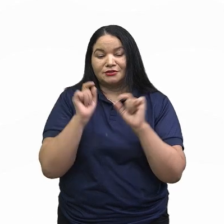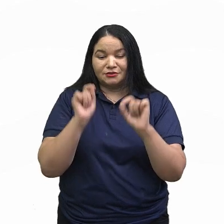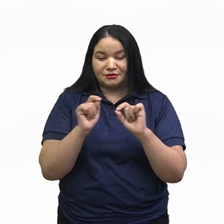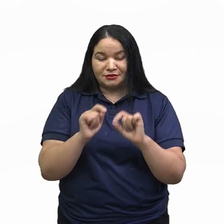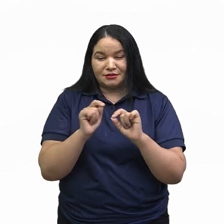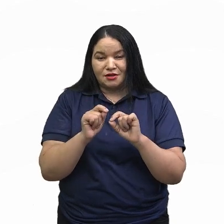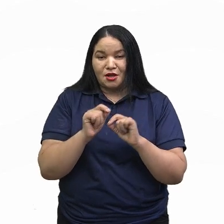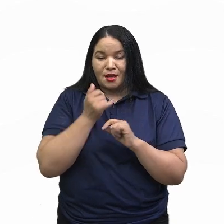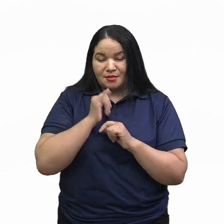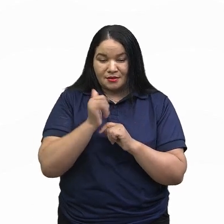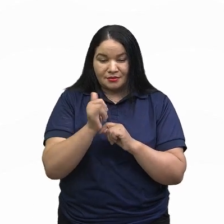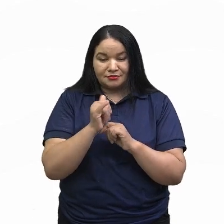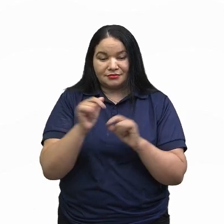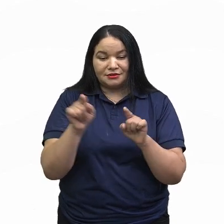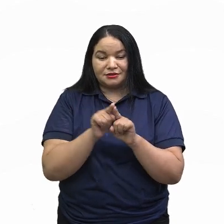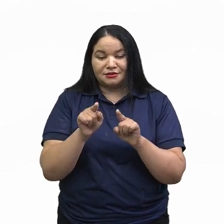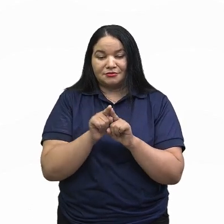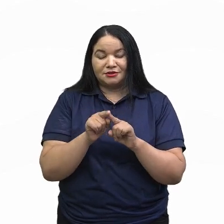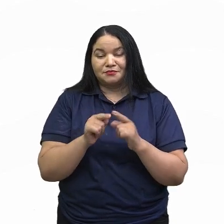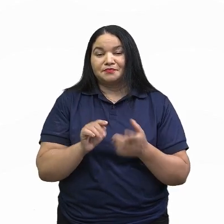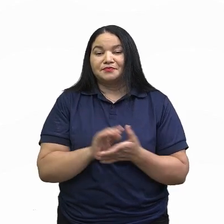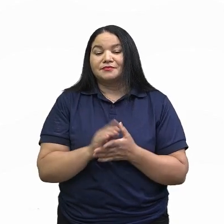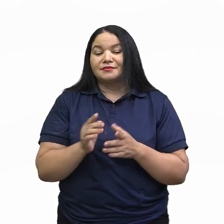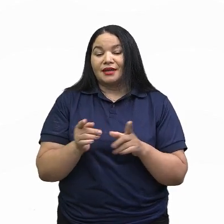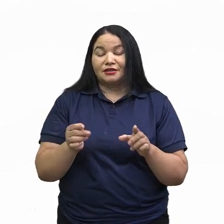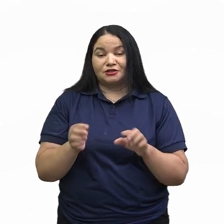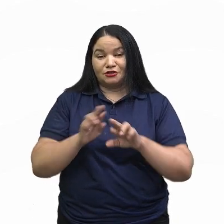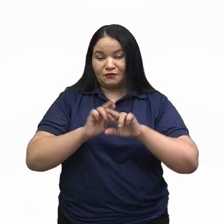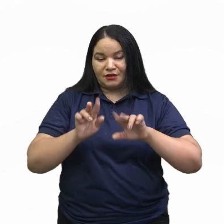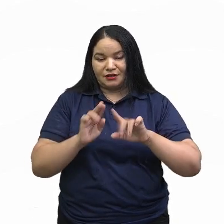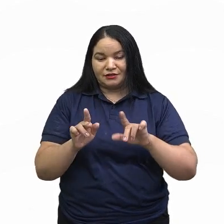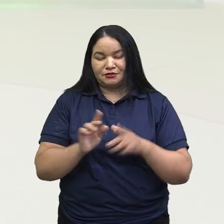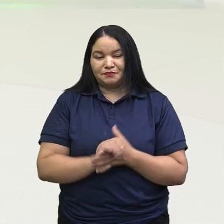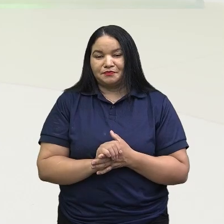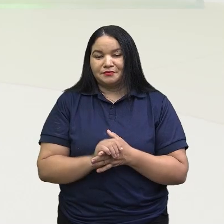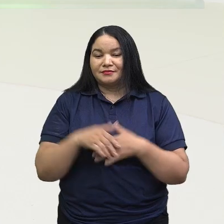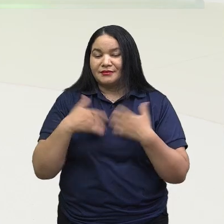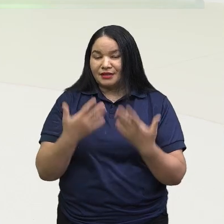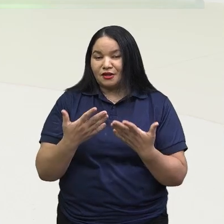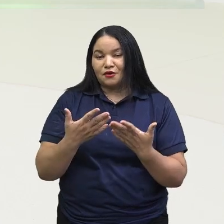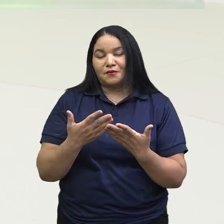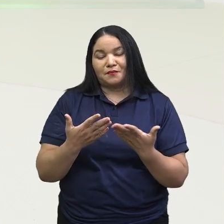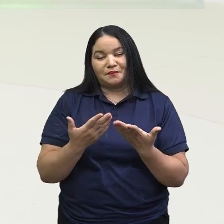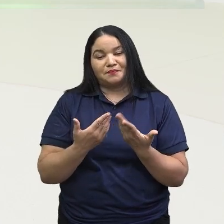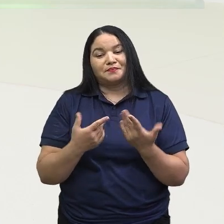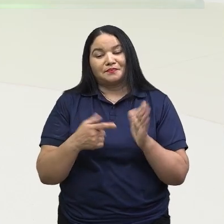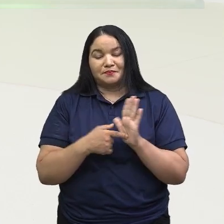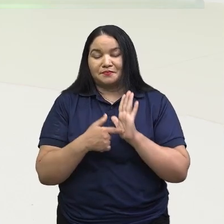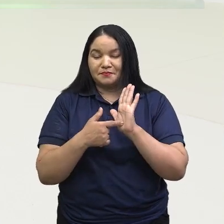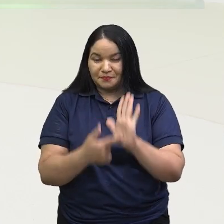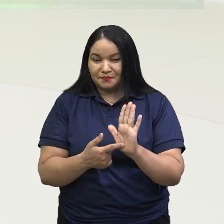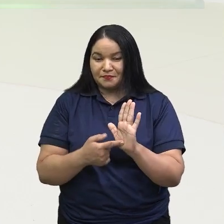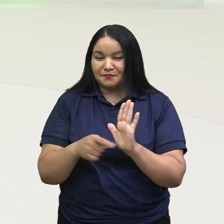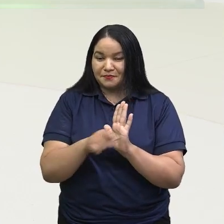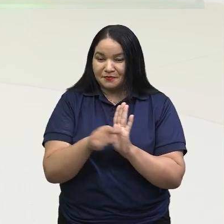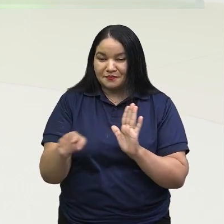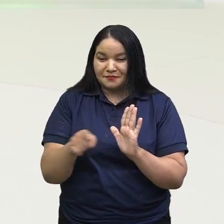um magnético, perpendiculares entre si. Então, pessoal, era isso que tínhamos para mostrar para